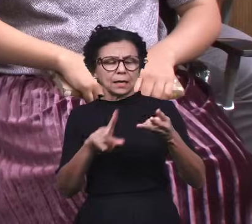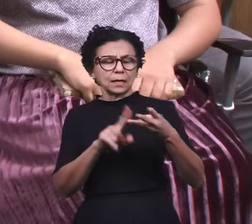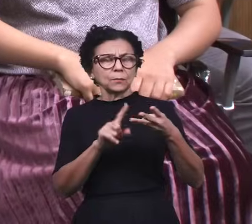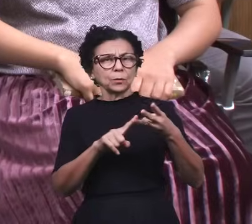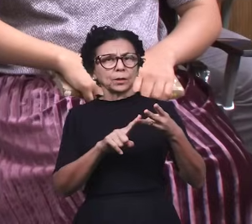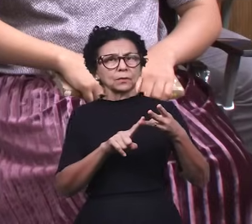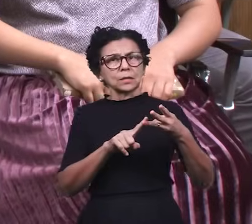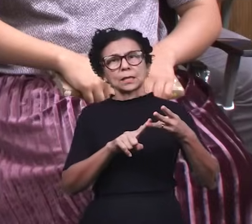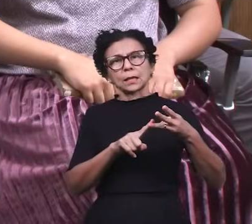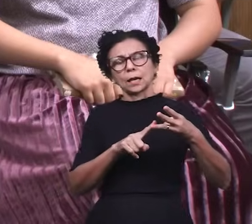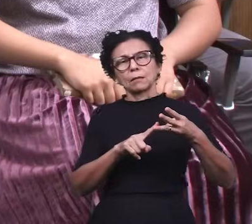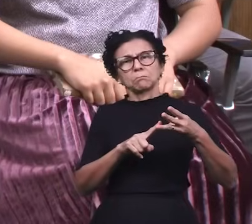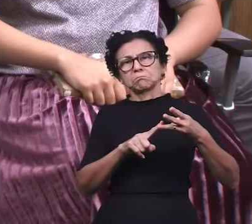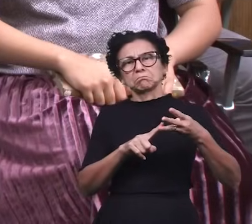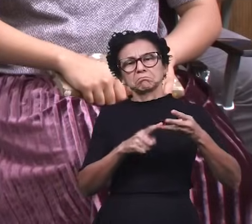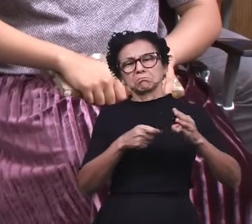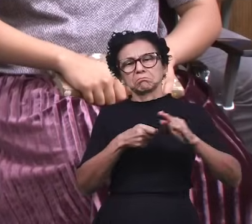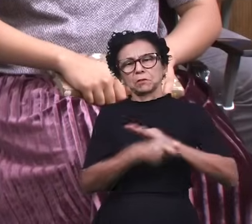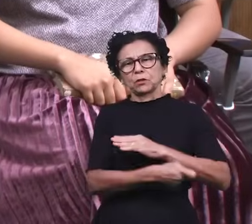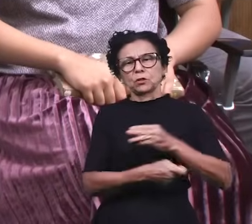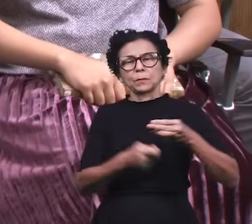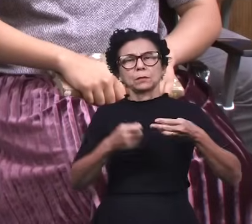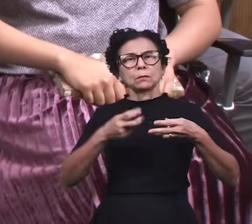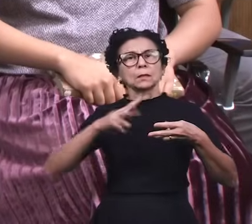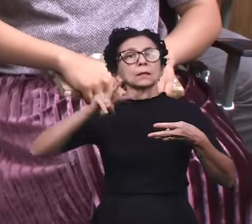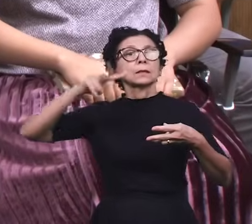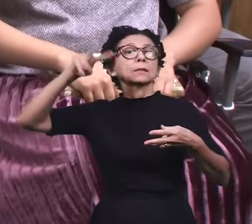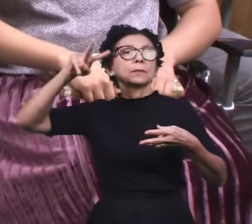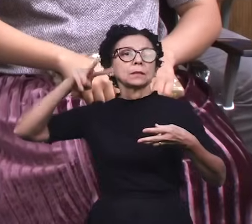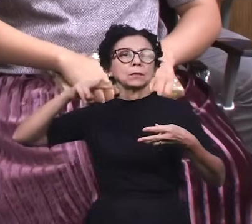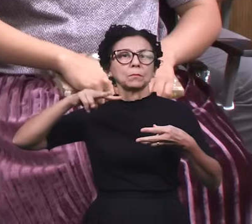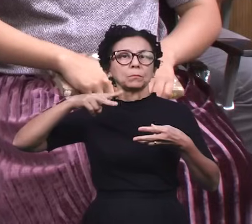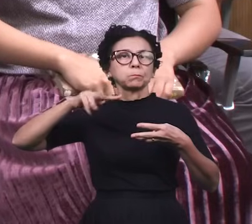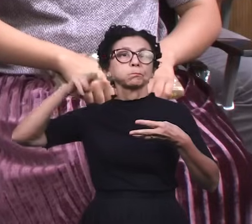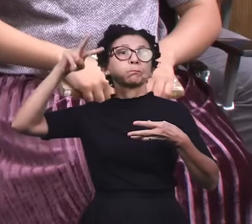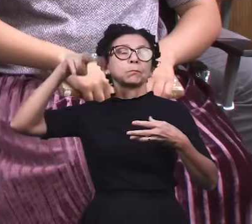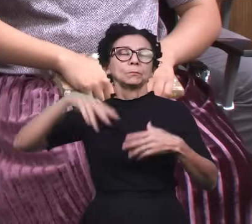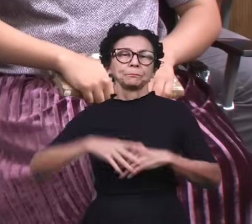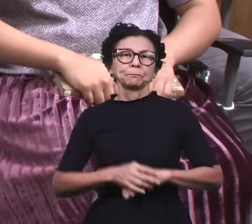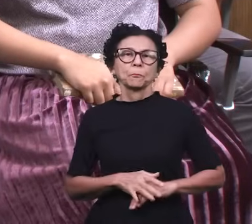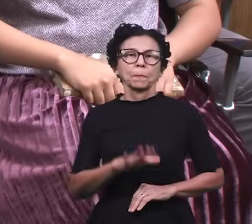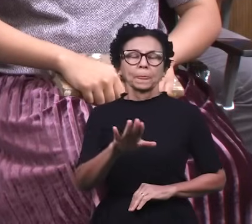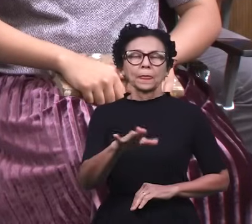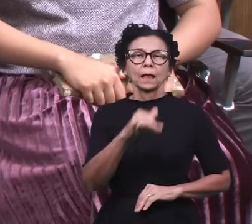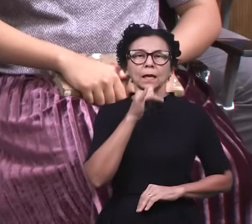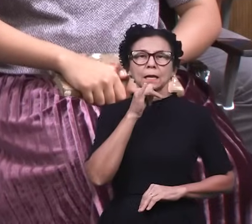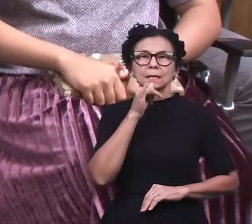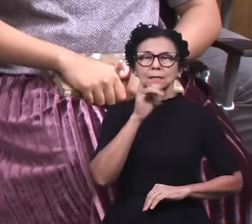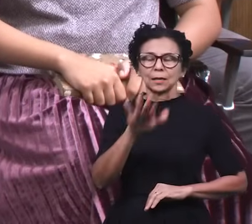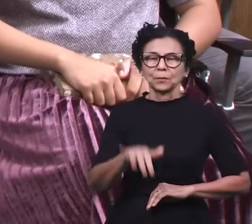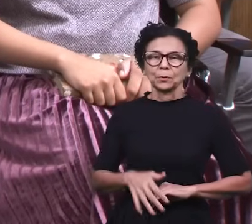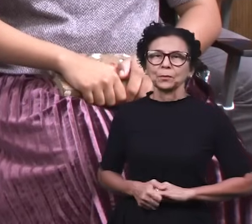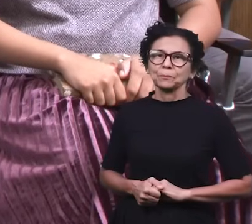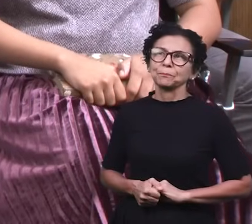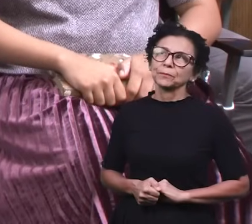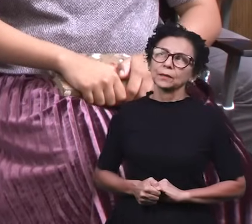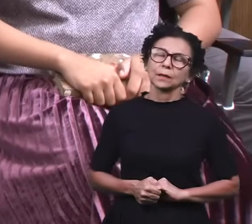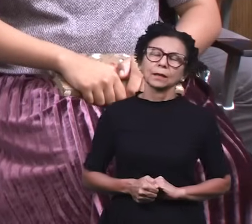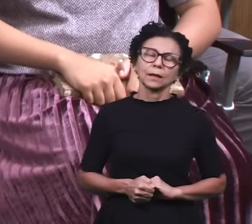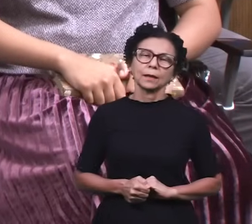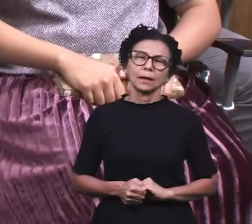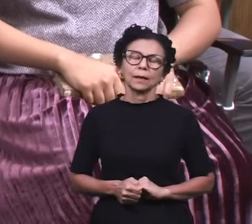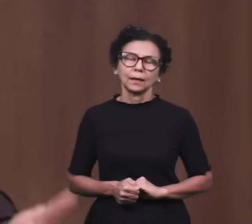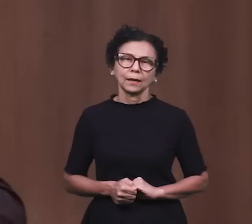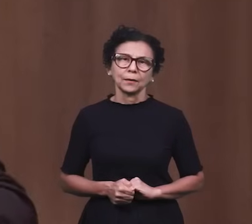maior rentabilidade e às vezes até correndo risco baixo. Vou dar um exemplo de um investimento na prática para vocês, que às vezes as pessoas me questionam, eu quero ouvir um investimento